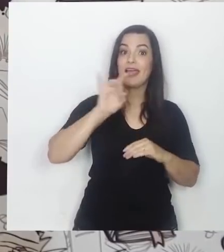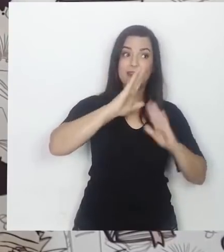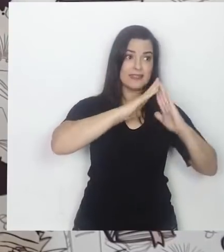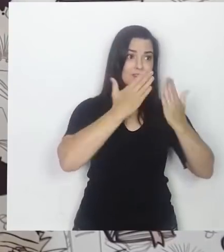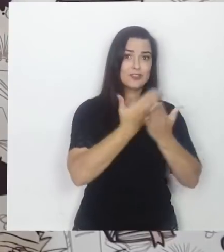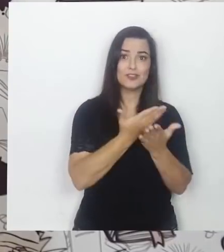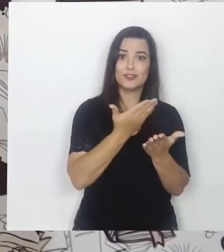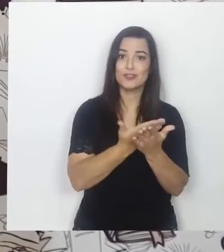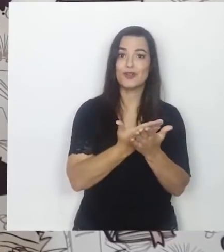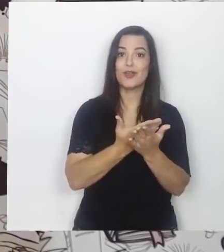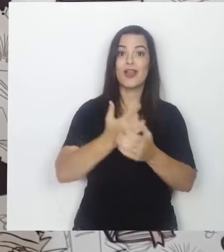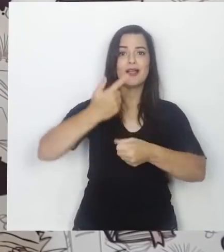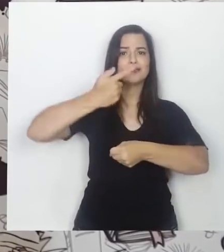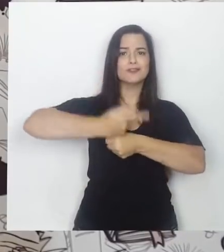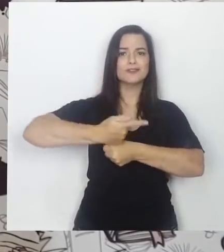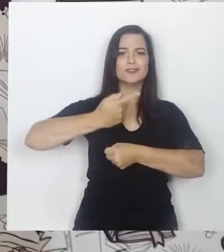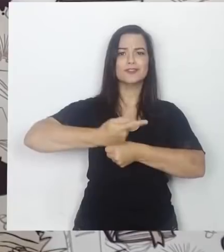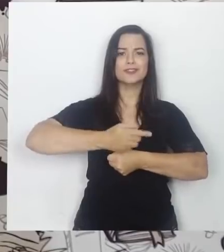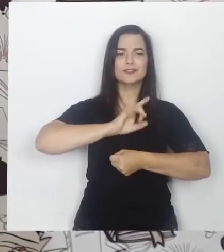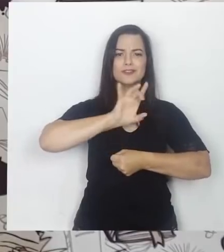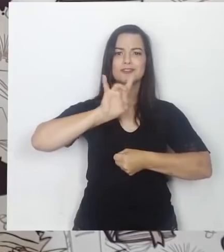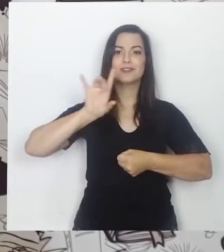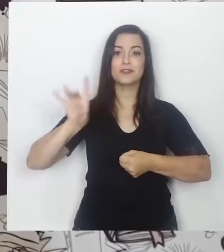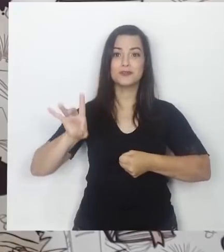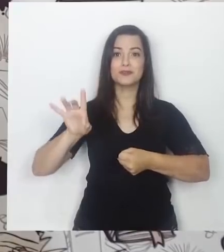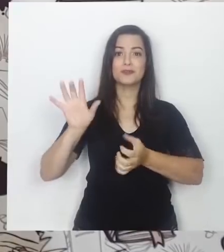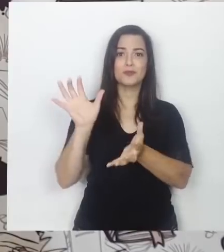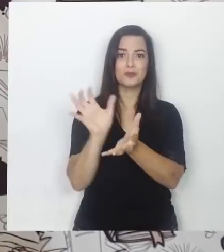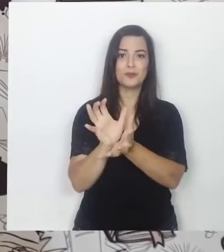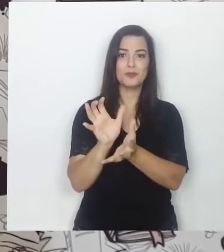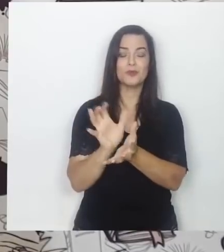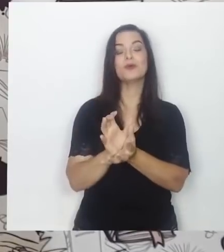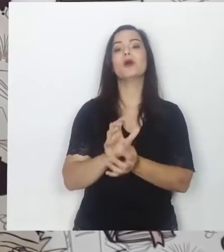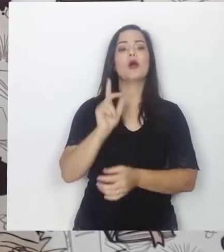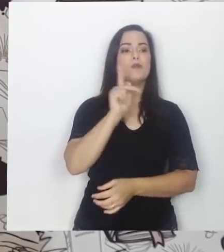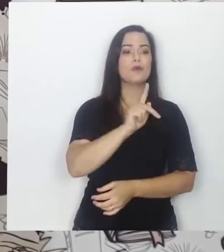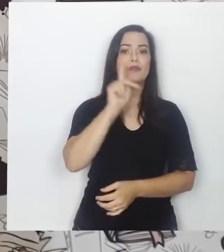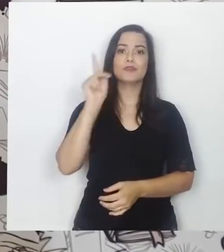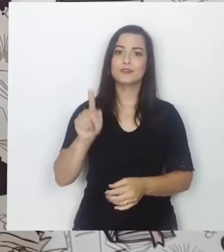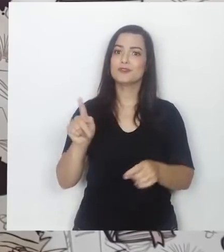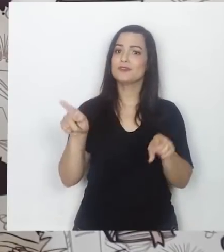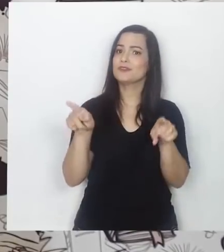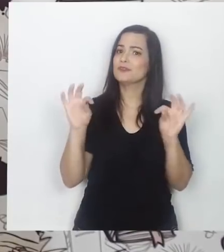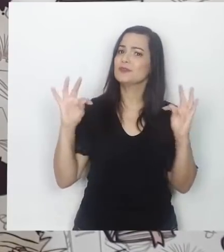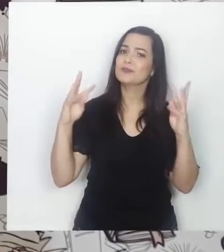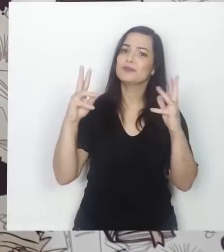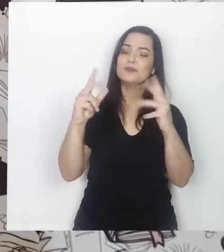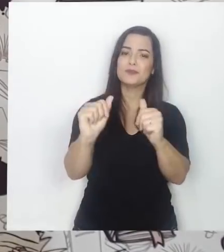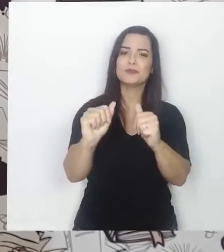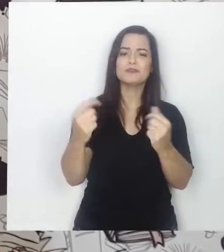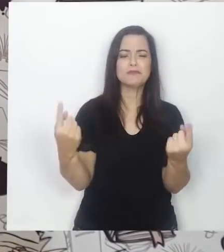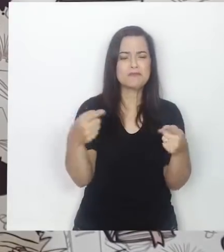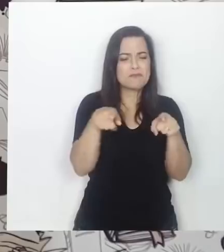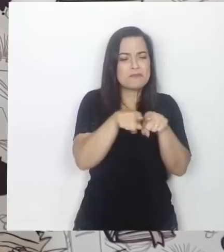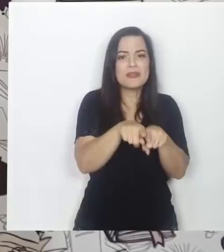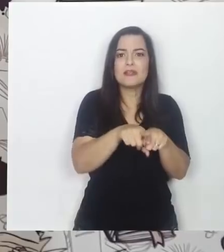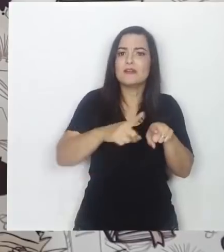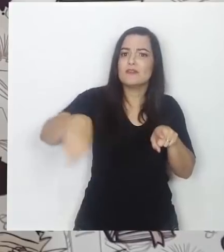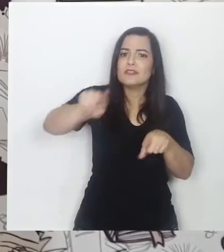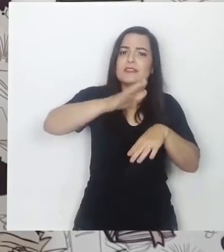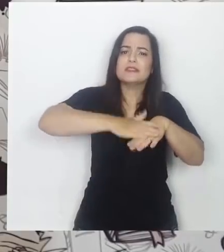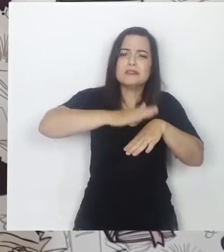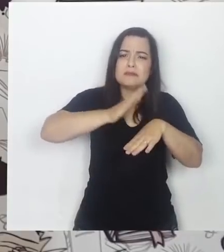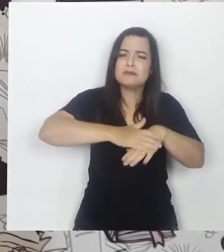vocês, a parceria de vocês, o que vocês fizeram, o quanto vocês colaboraram, foi tudo muito incrível. Eu